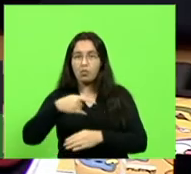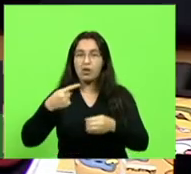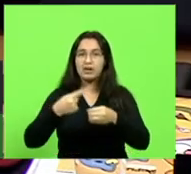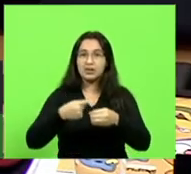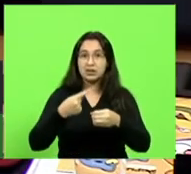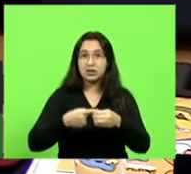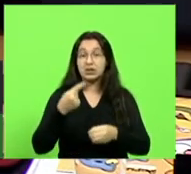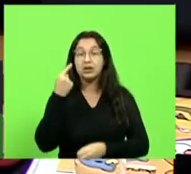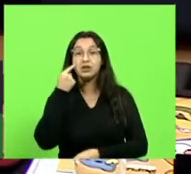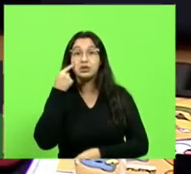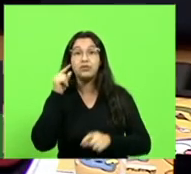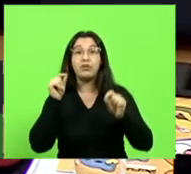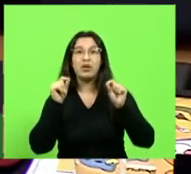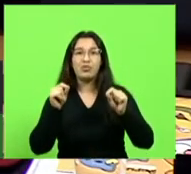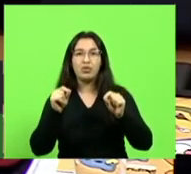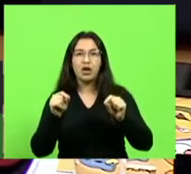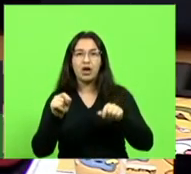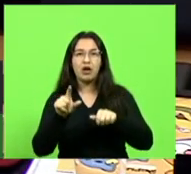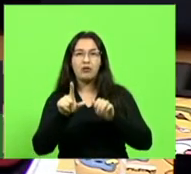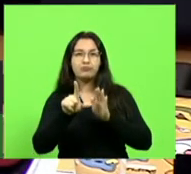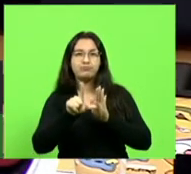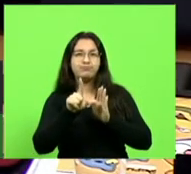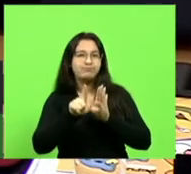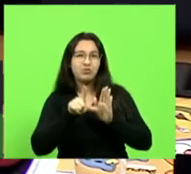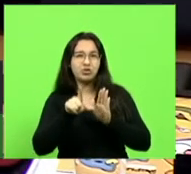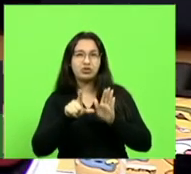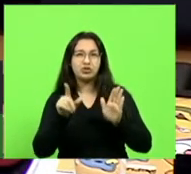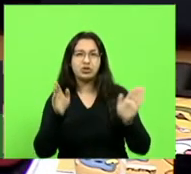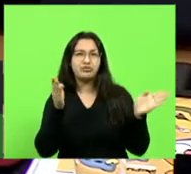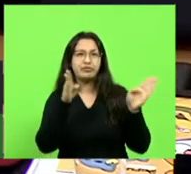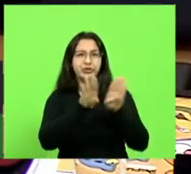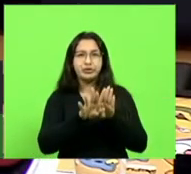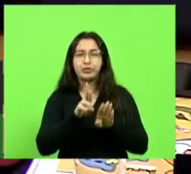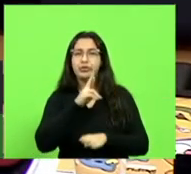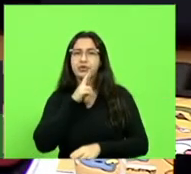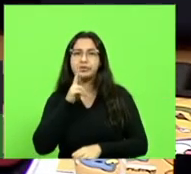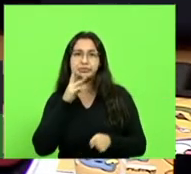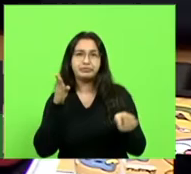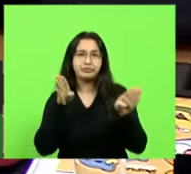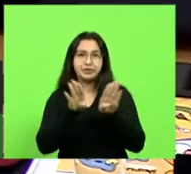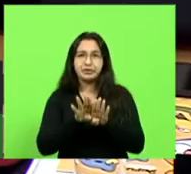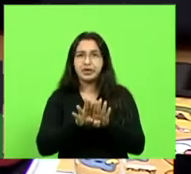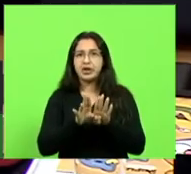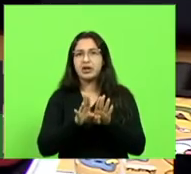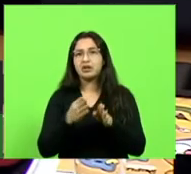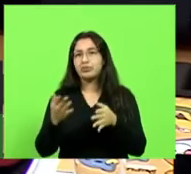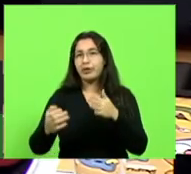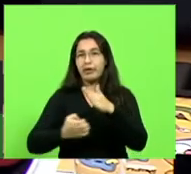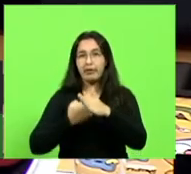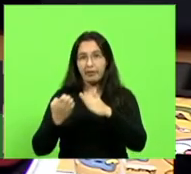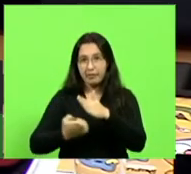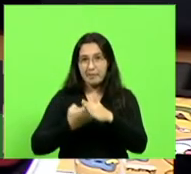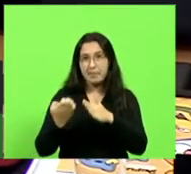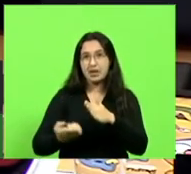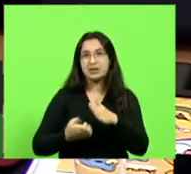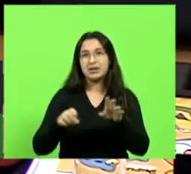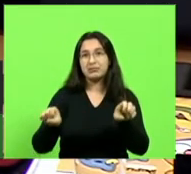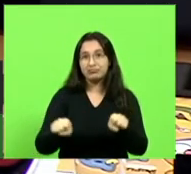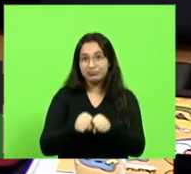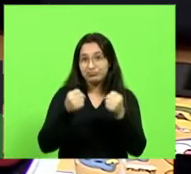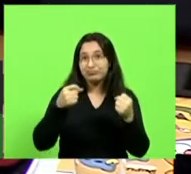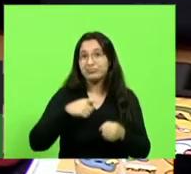ali uma lojinha que fechou, um restaurante que fechou, é o empresário que está no prejuízo, mas